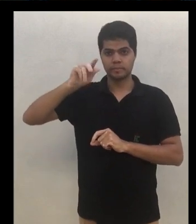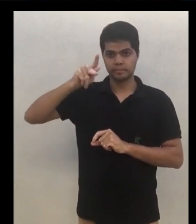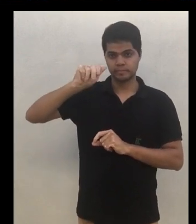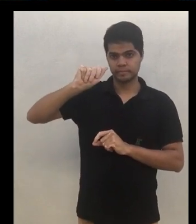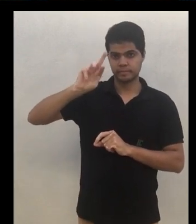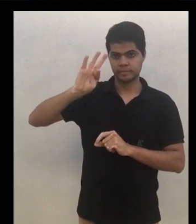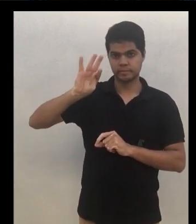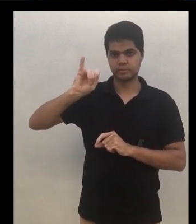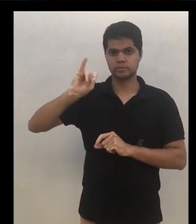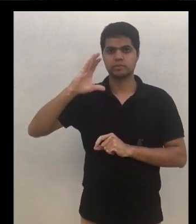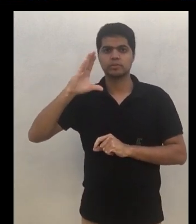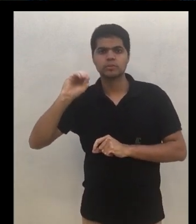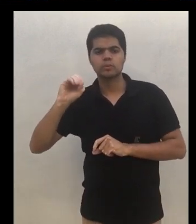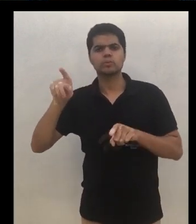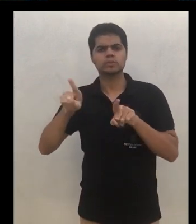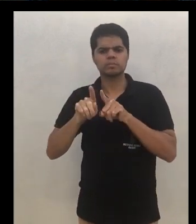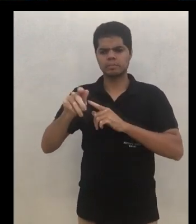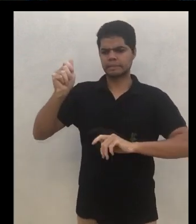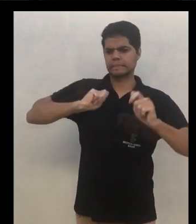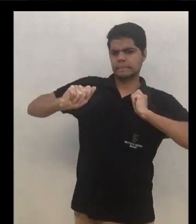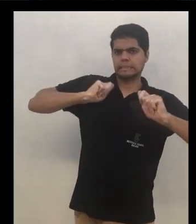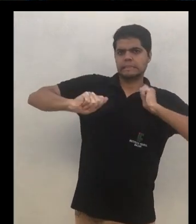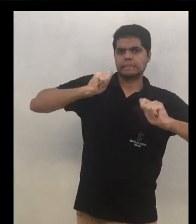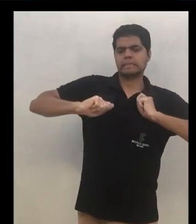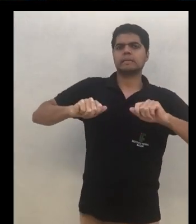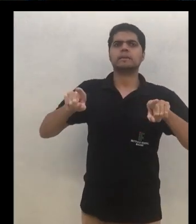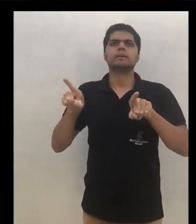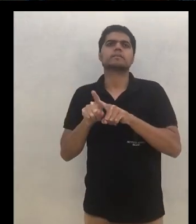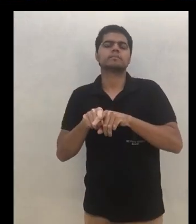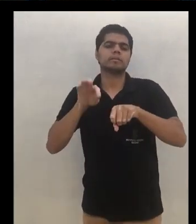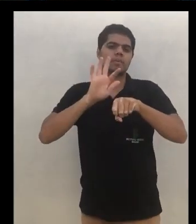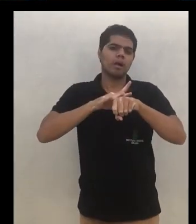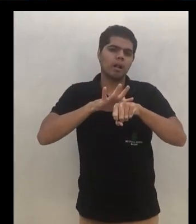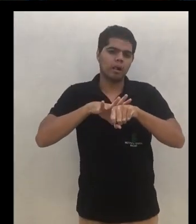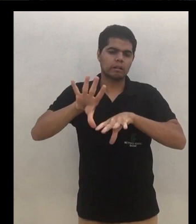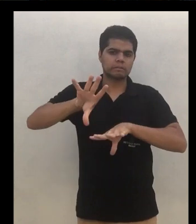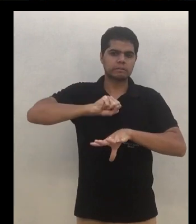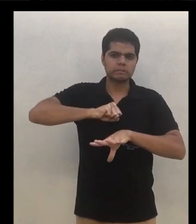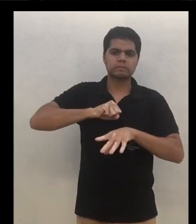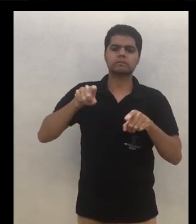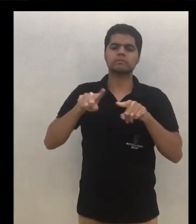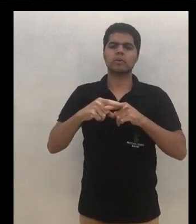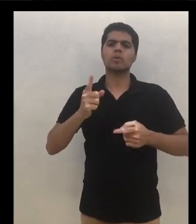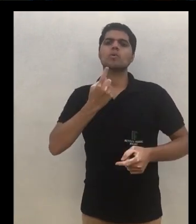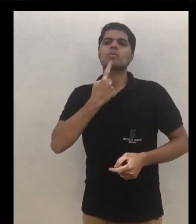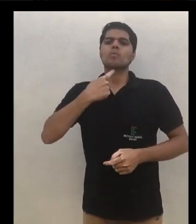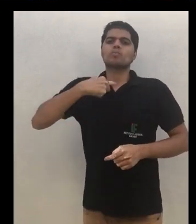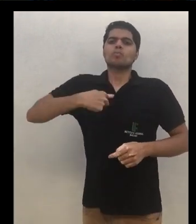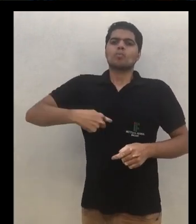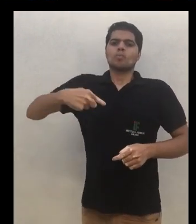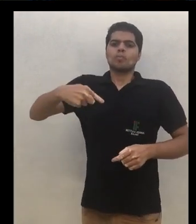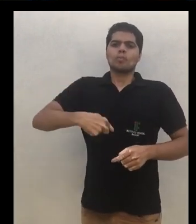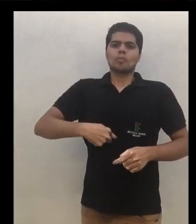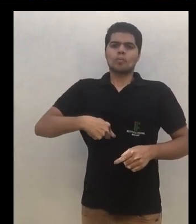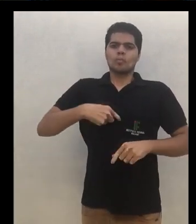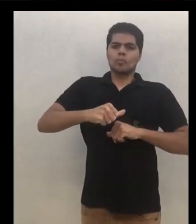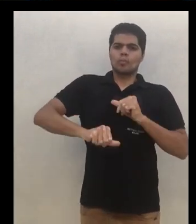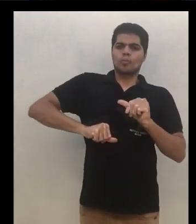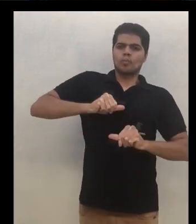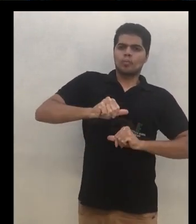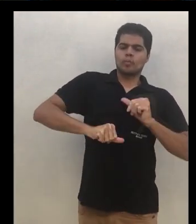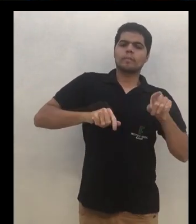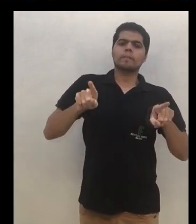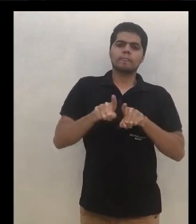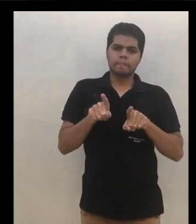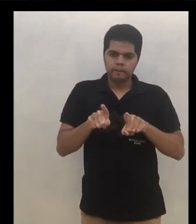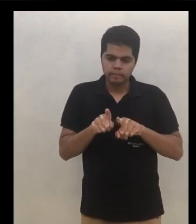fator orgânico tem para estresse, tem para infecção, tem para digestão, tem para postura, atua no controle